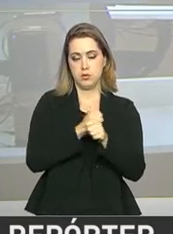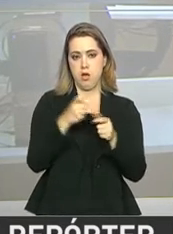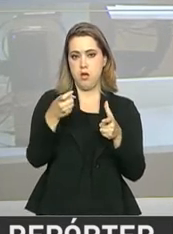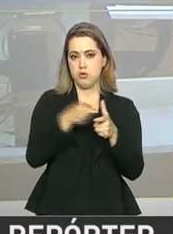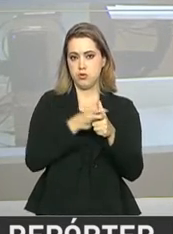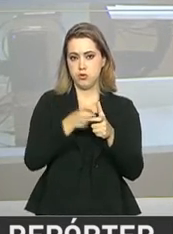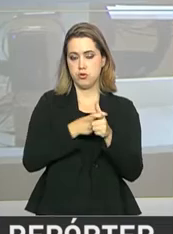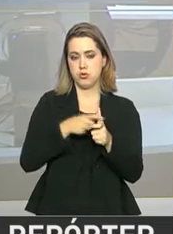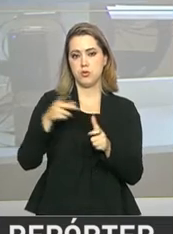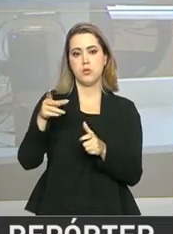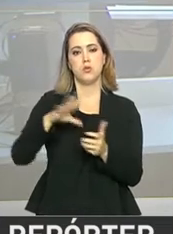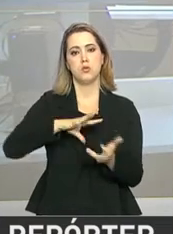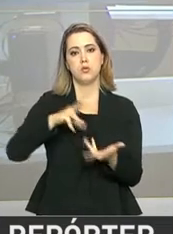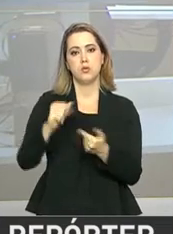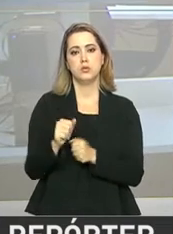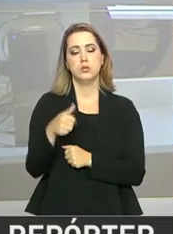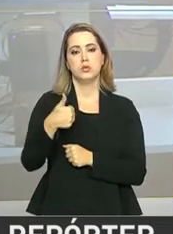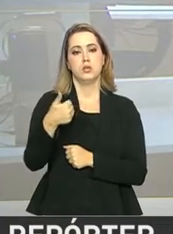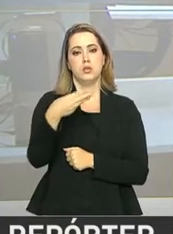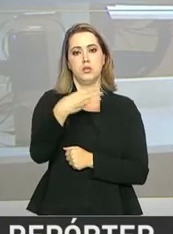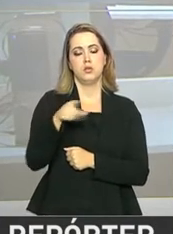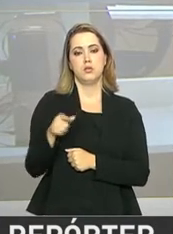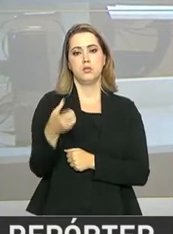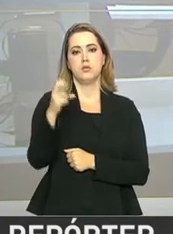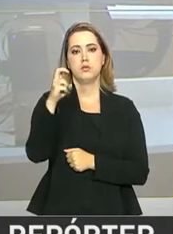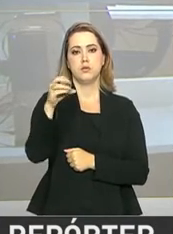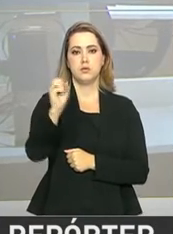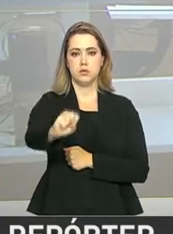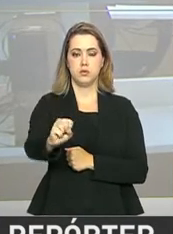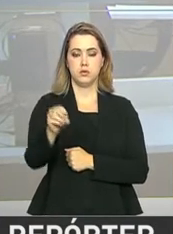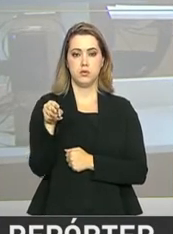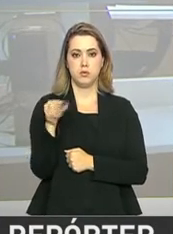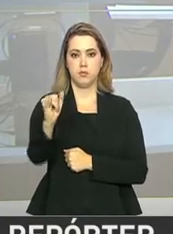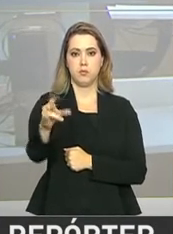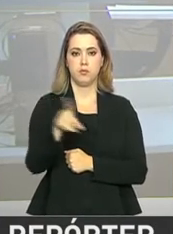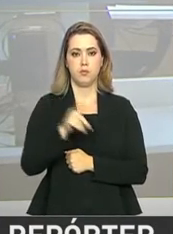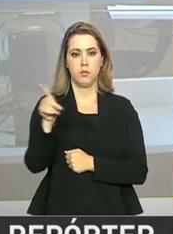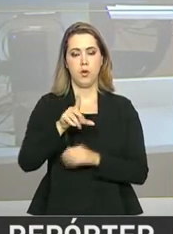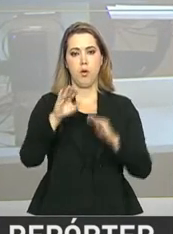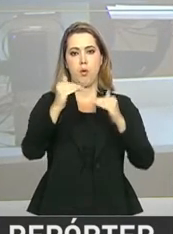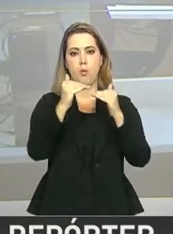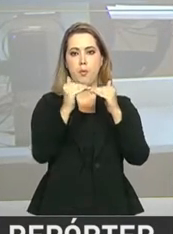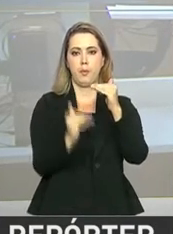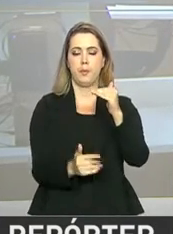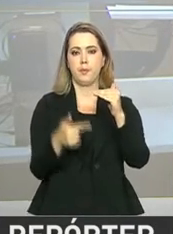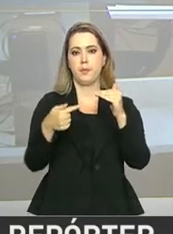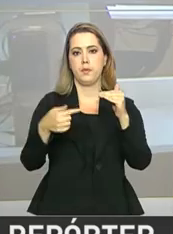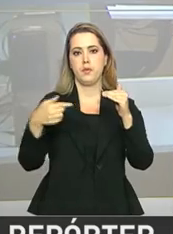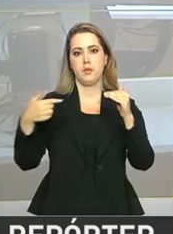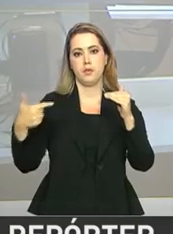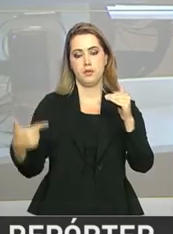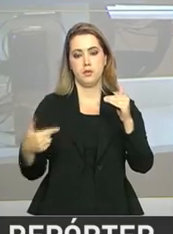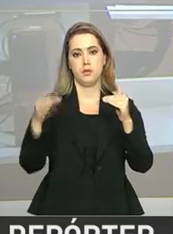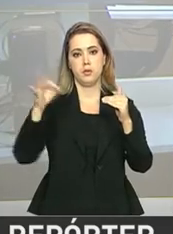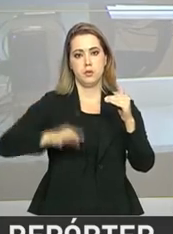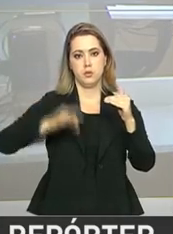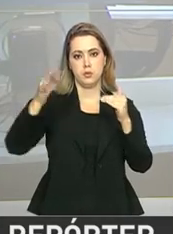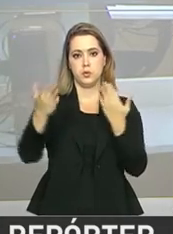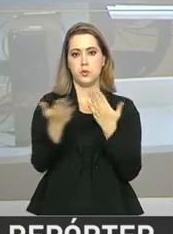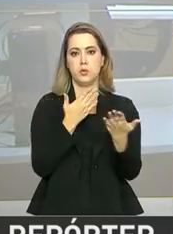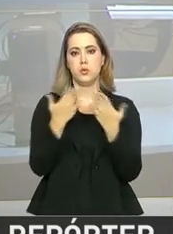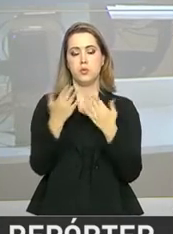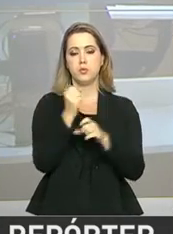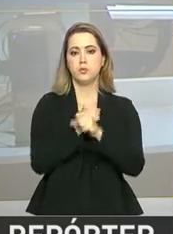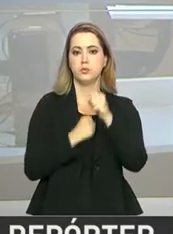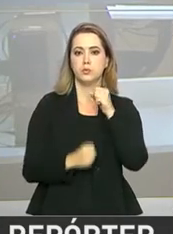somou 13,58 bilhões de dólares, o que representa uma queda de 72,4% na comparação ao